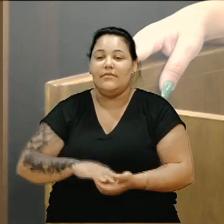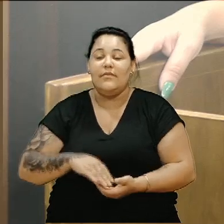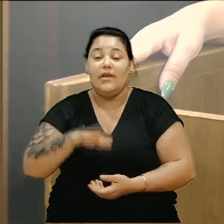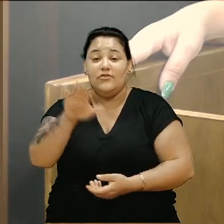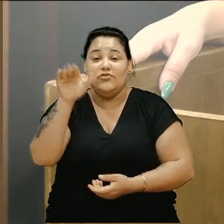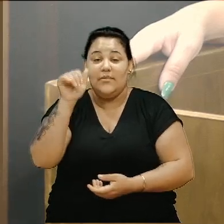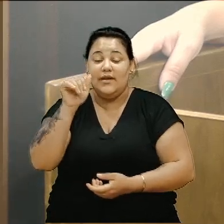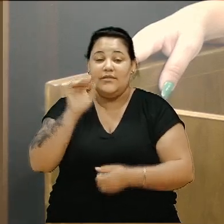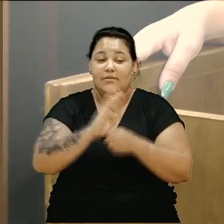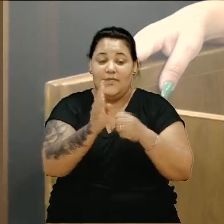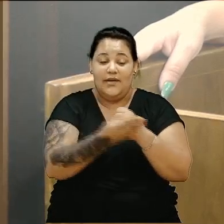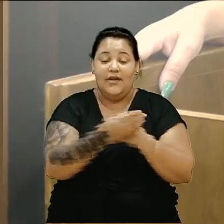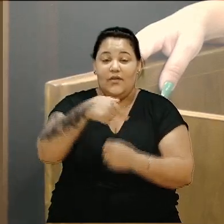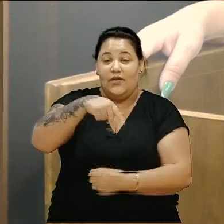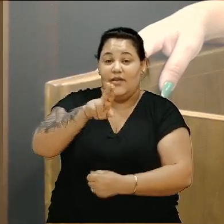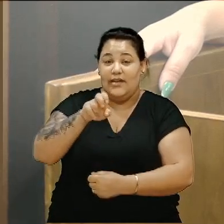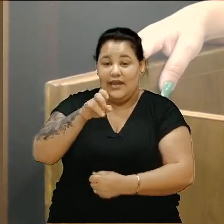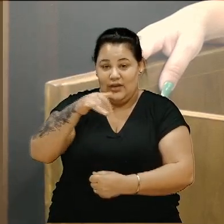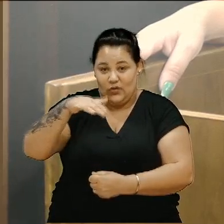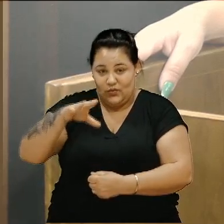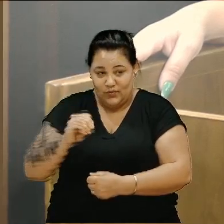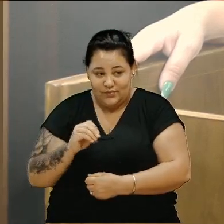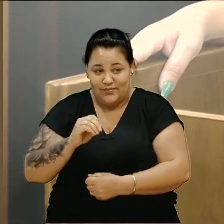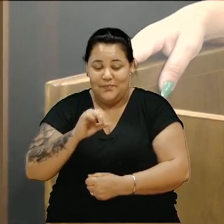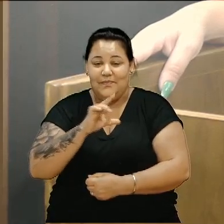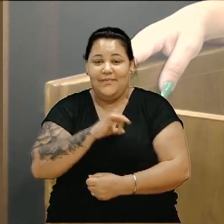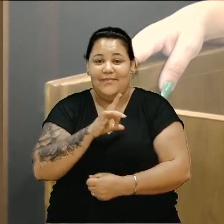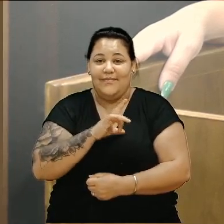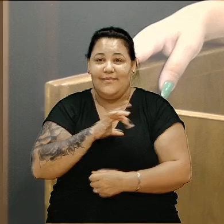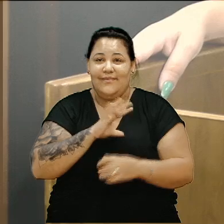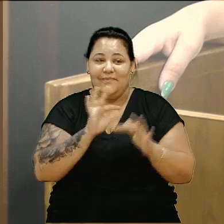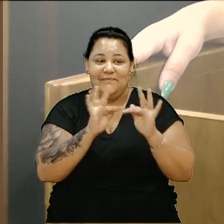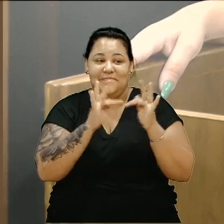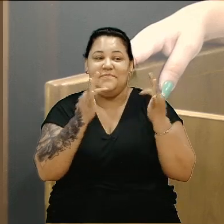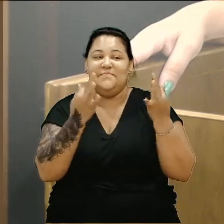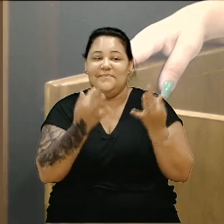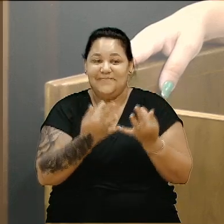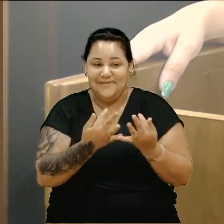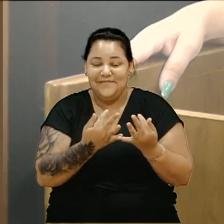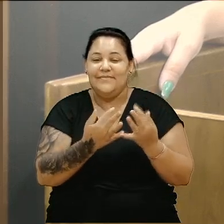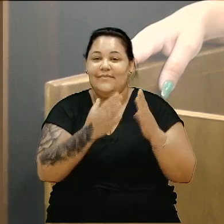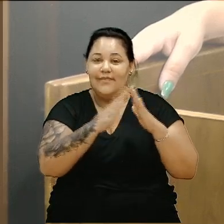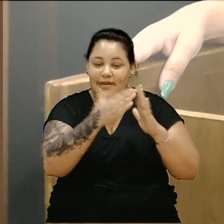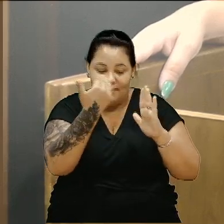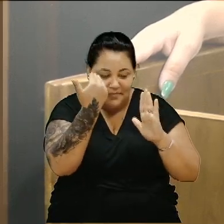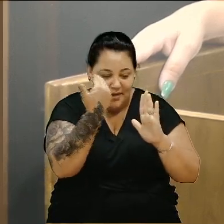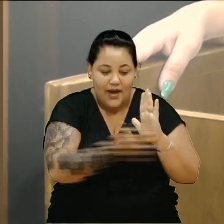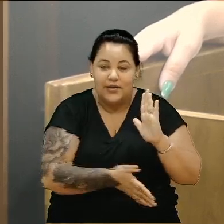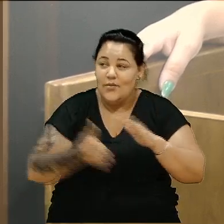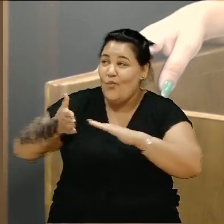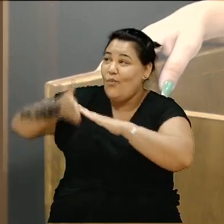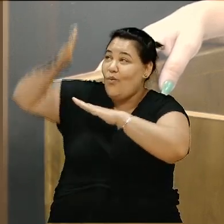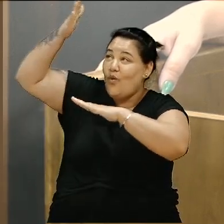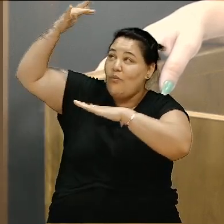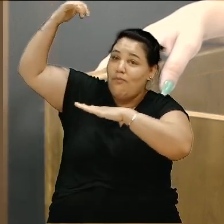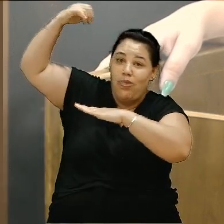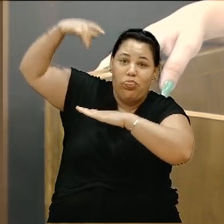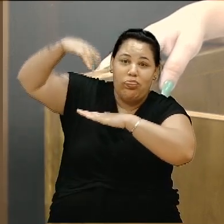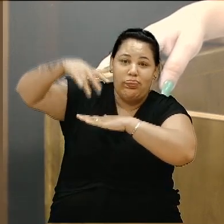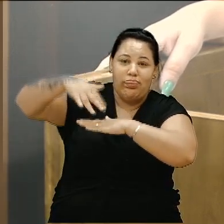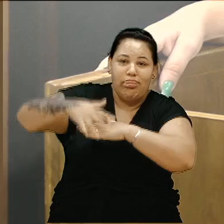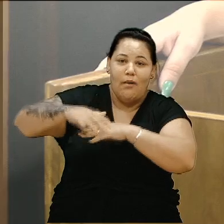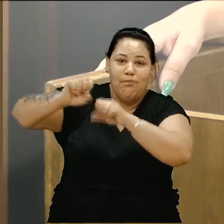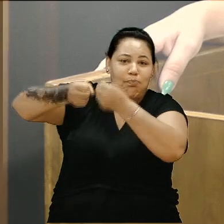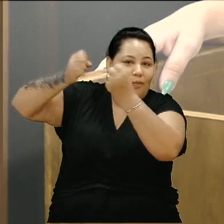bairro Quênio, onde uma família perdeu a casa, né, onde um muro caiu nessas chuvas que